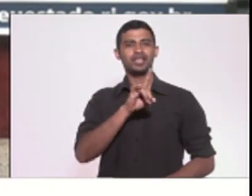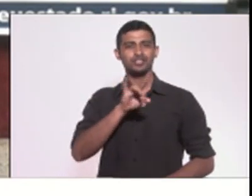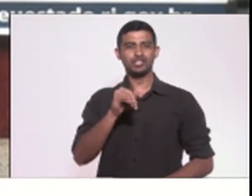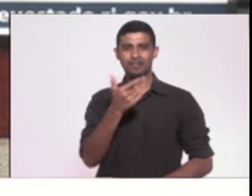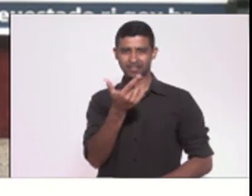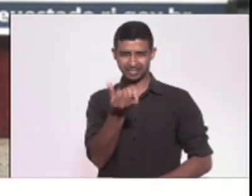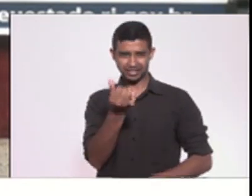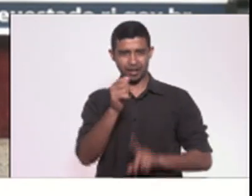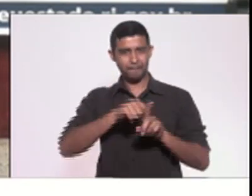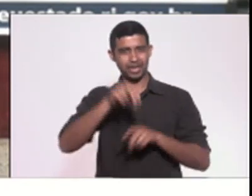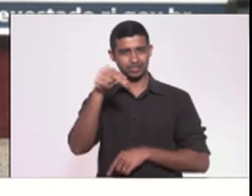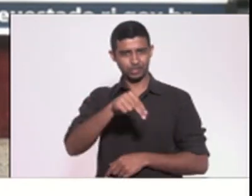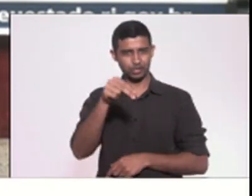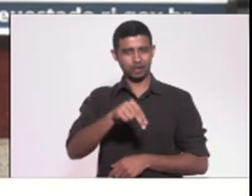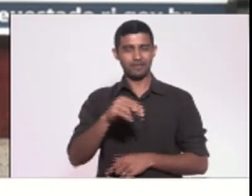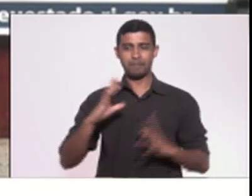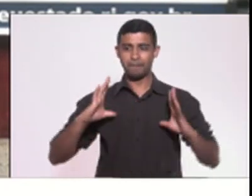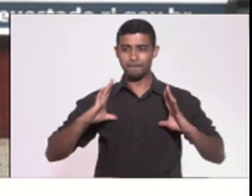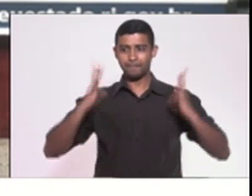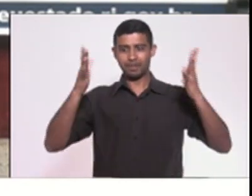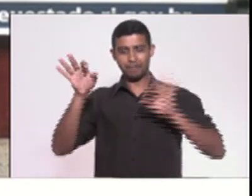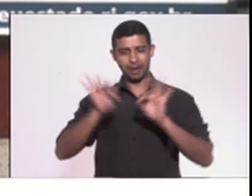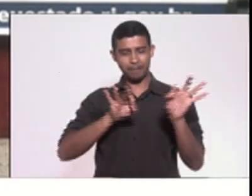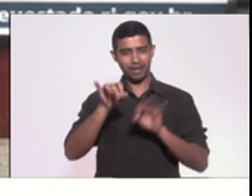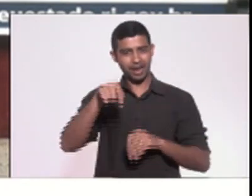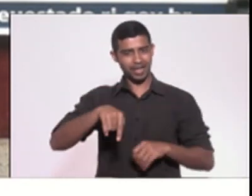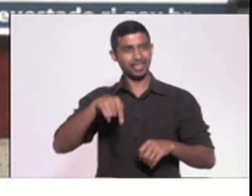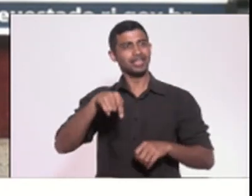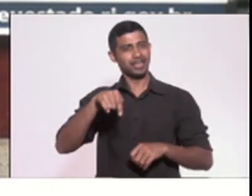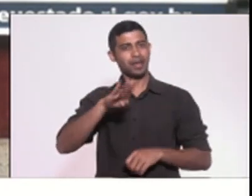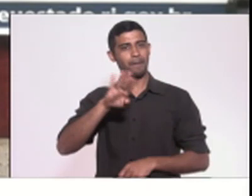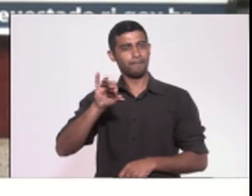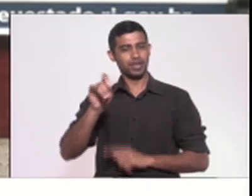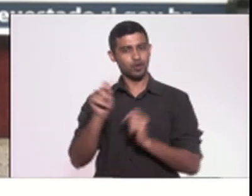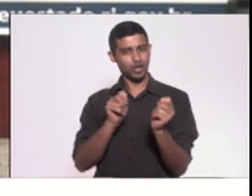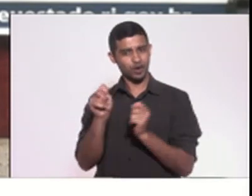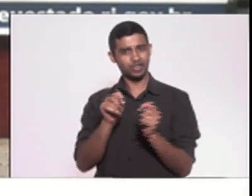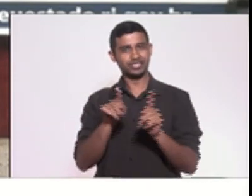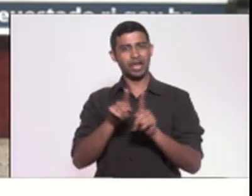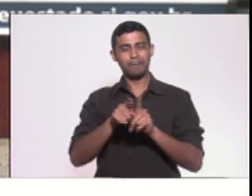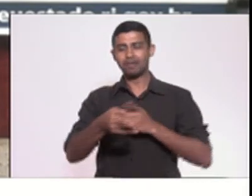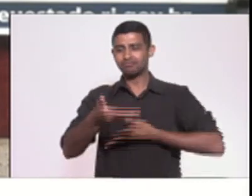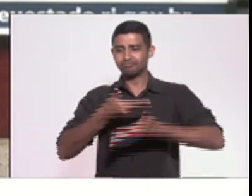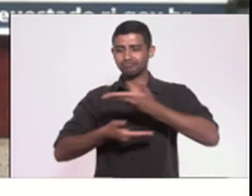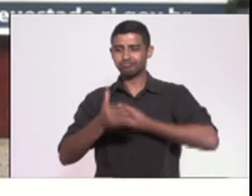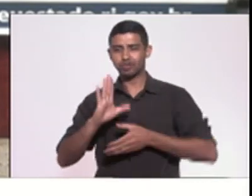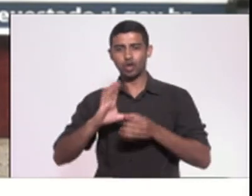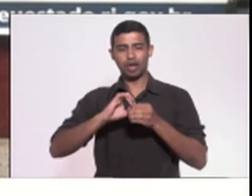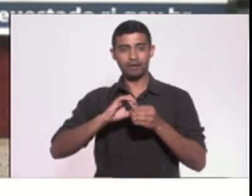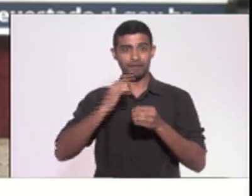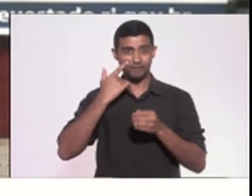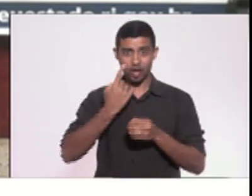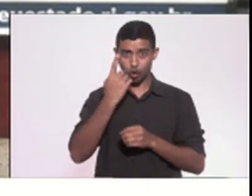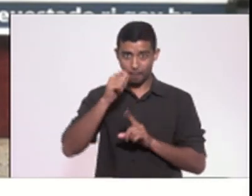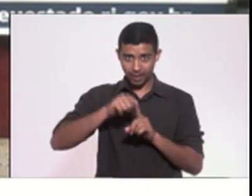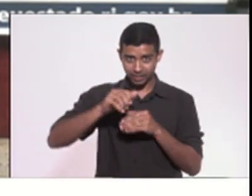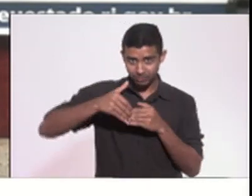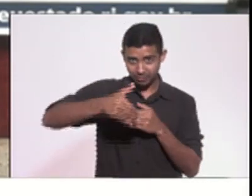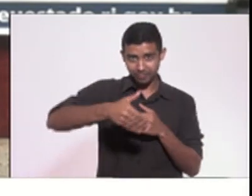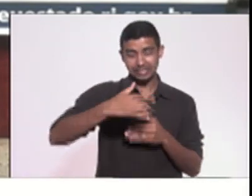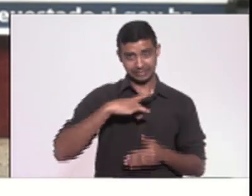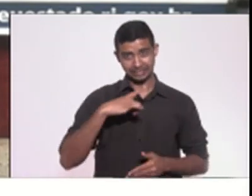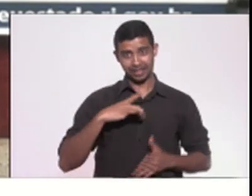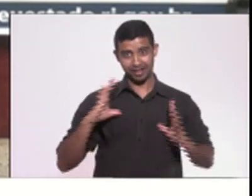seja realizado um evento de bioeconomia e agricultura familiar e cooperativismo que vai acontecer daqui a um mês.